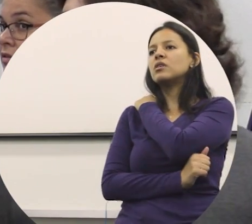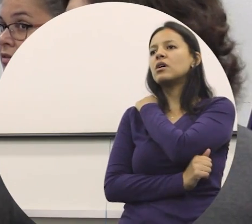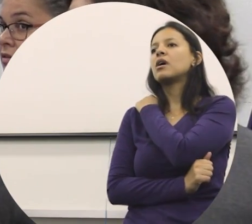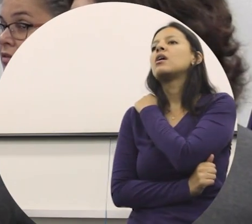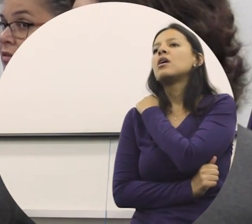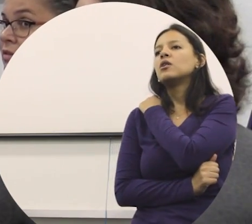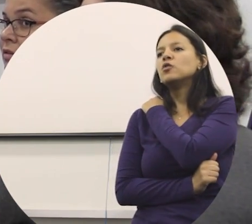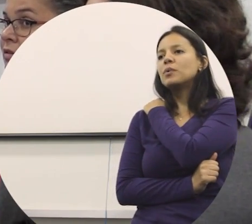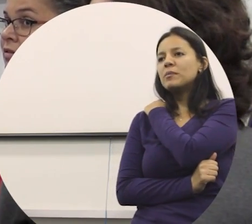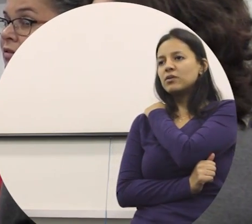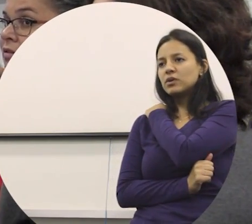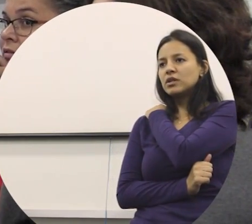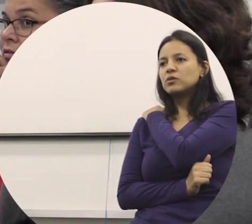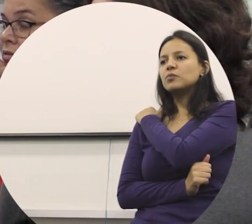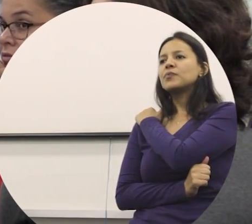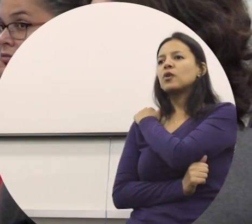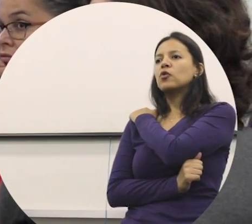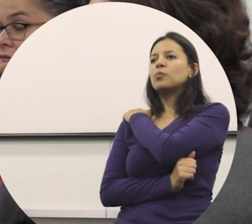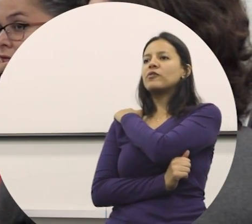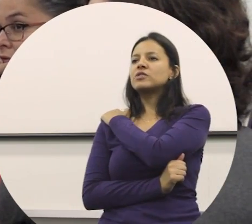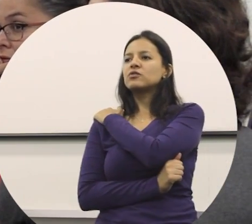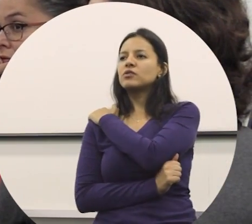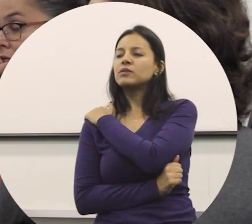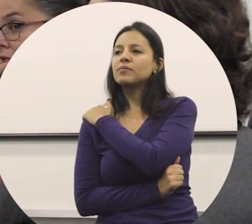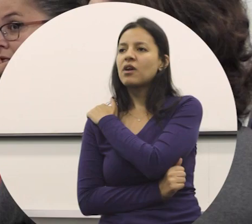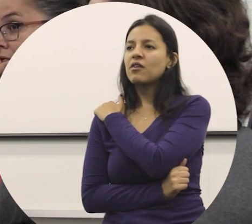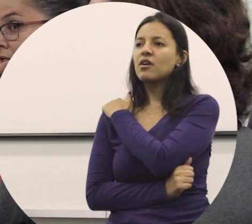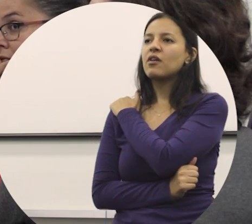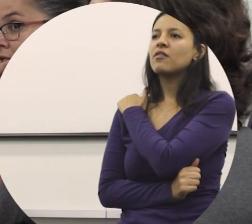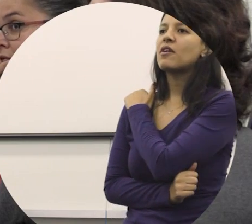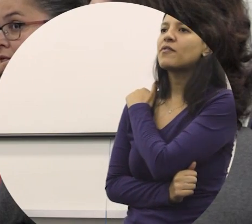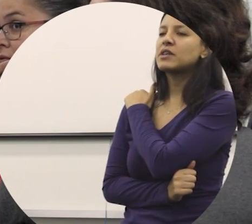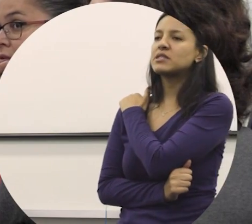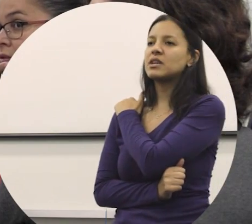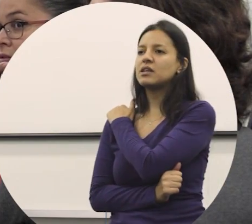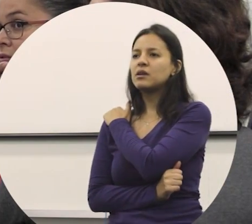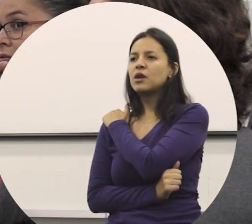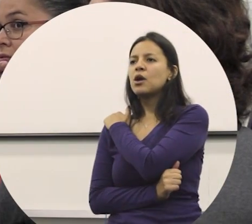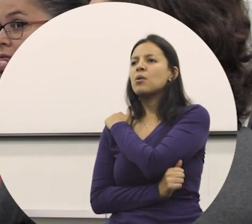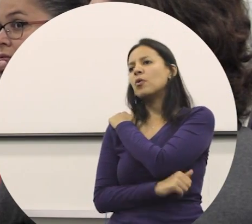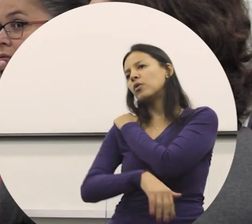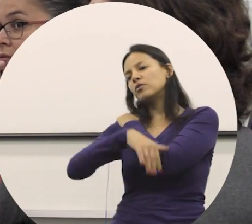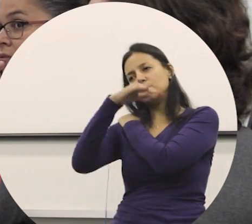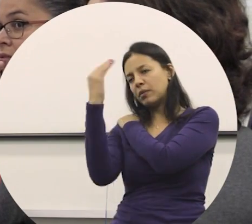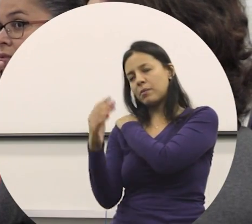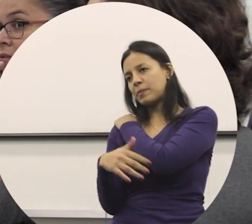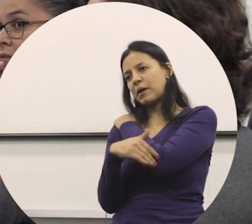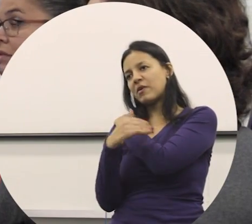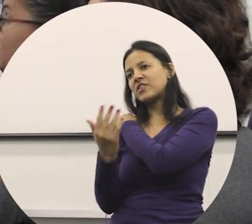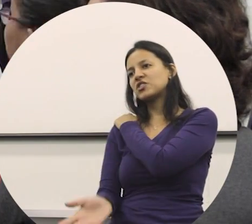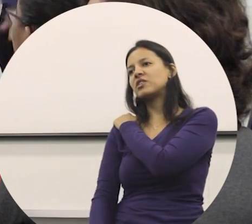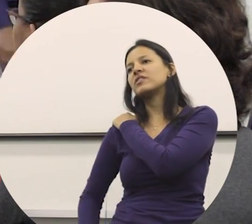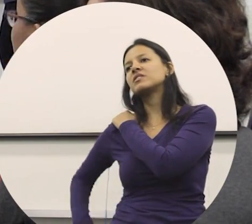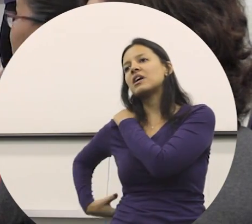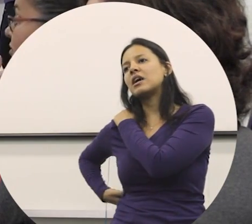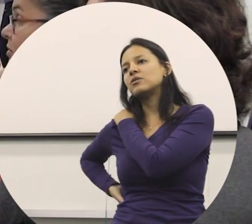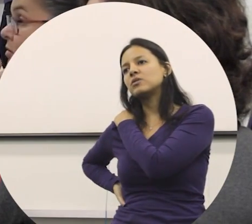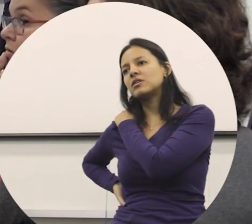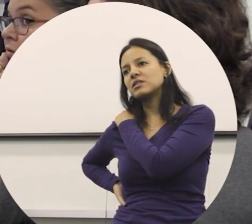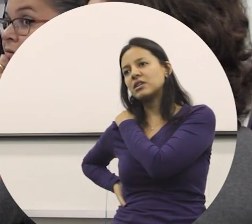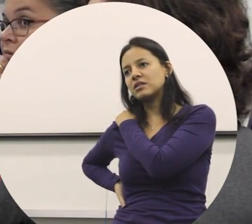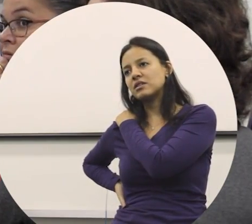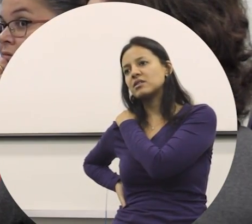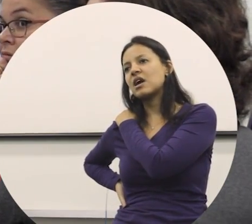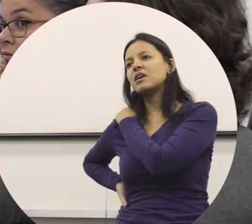conteúdos. No primeiro ano, o professor vai fazer bolo para uma festa de